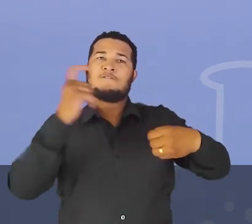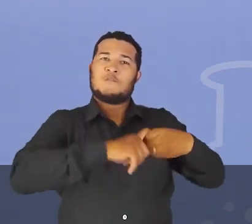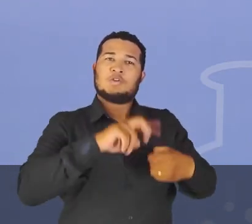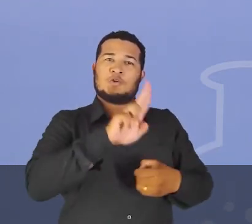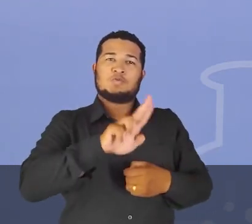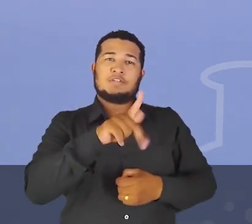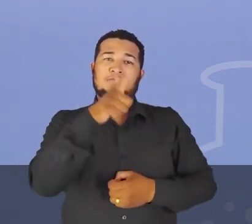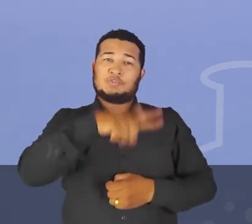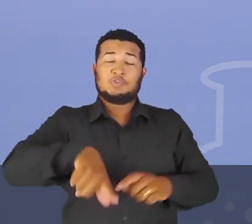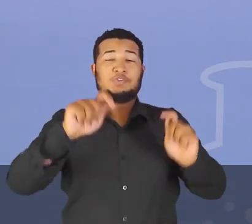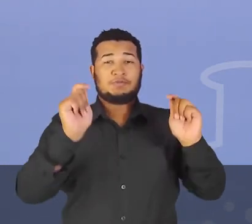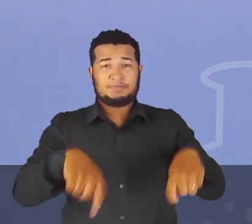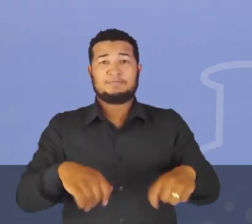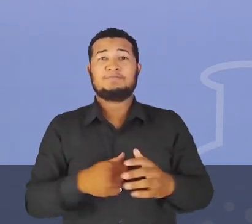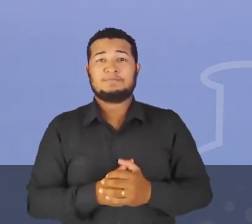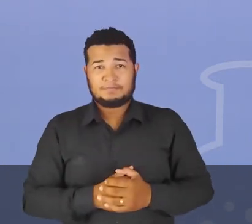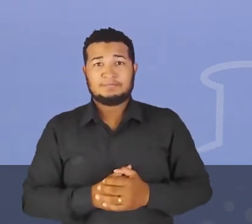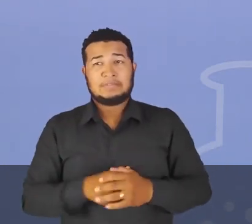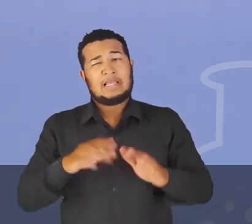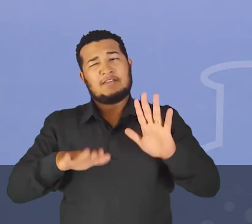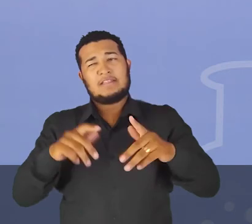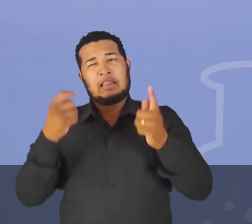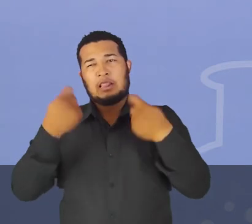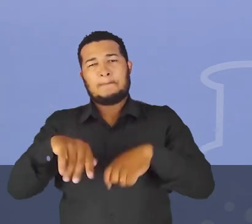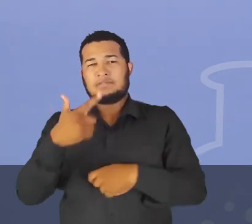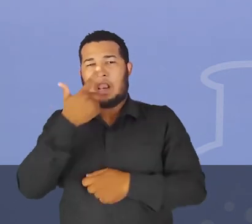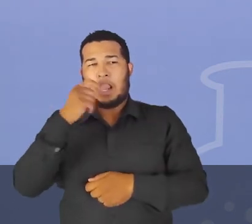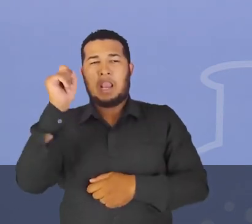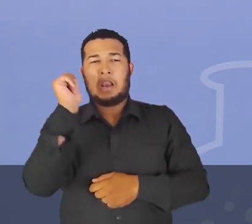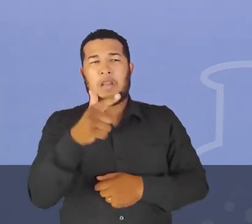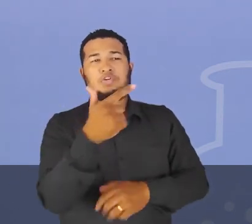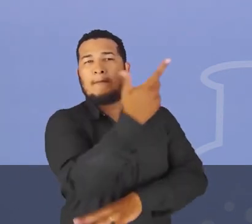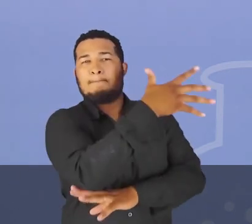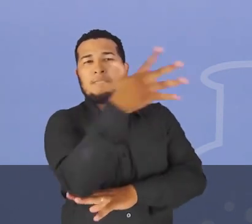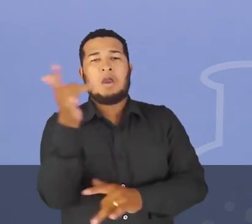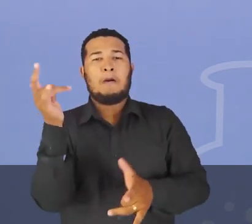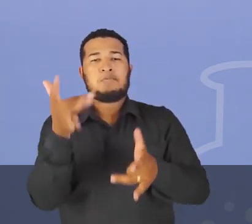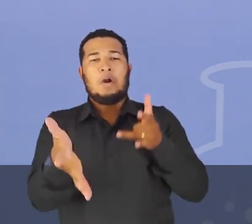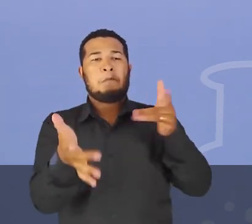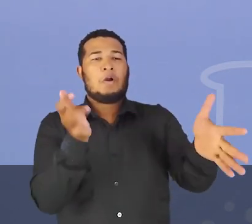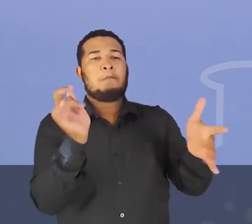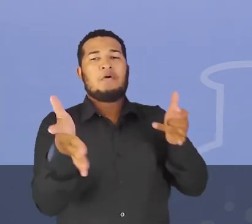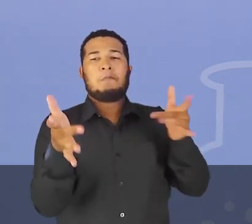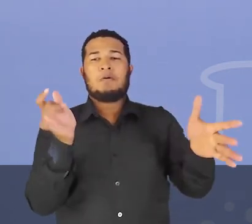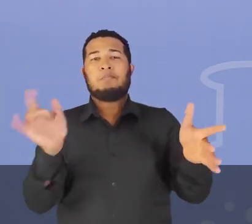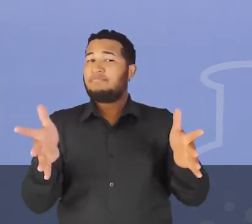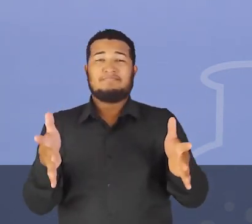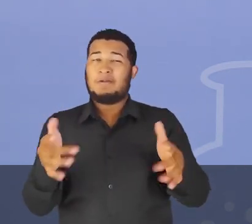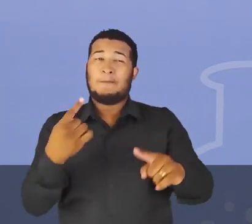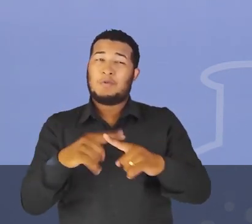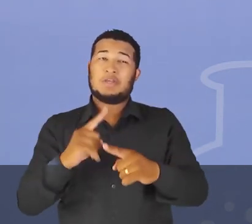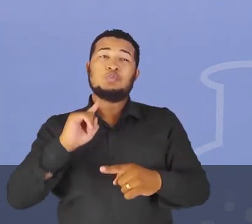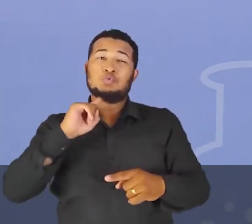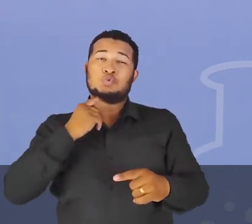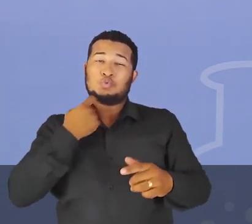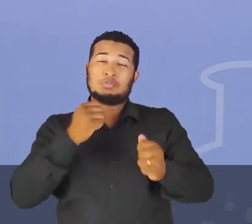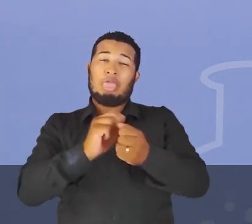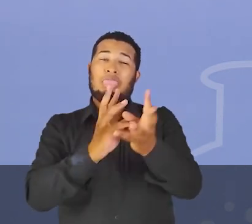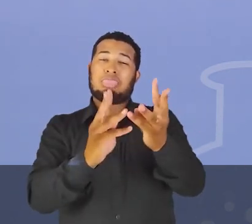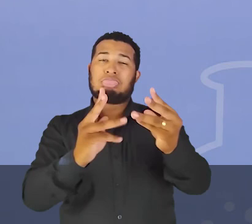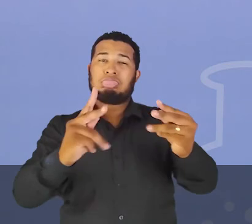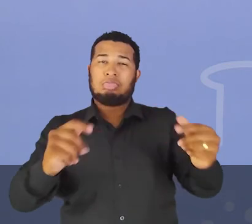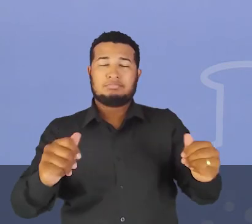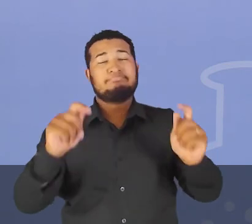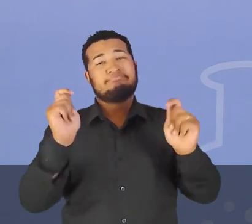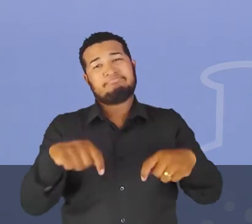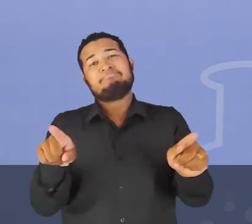ser utilizados em outras coisas que não precisam ser jogados no meio ambiente, porque esses metais, eles contaminam, né, o meio ambiente, o